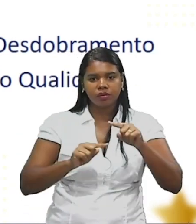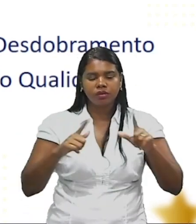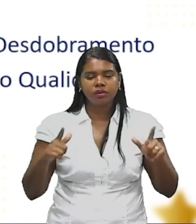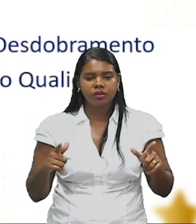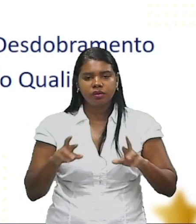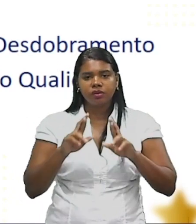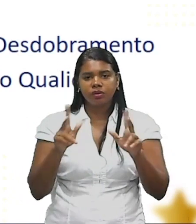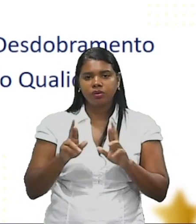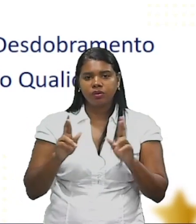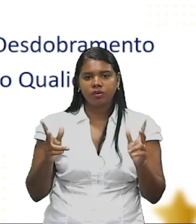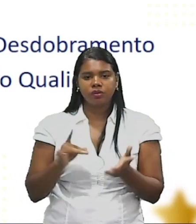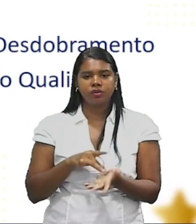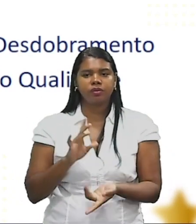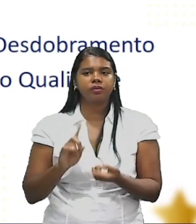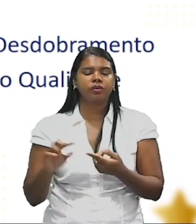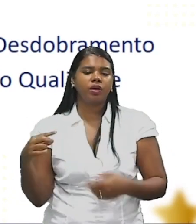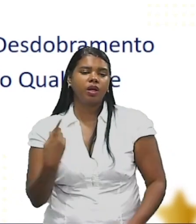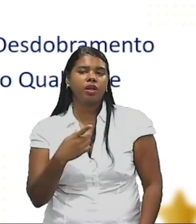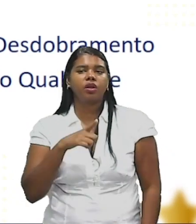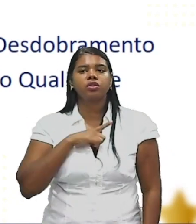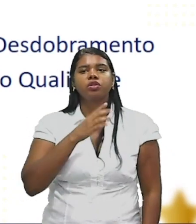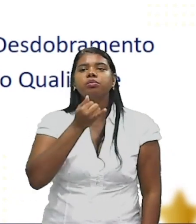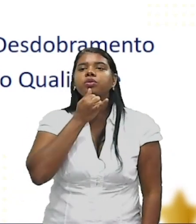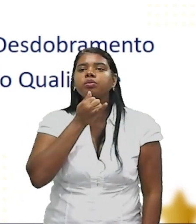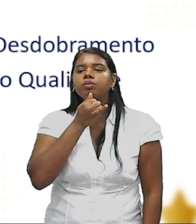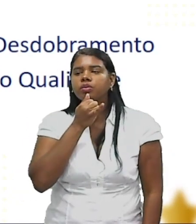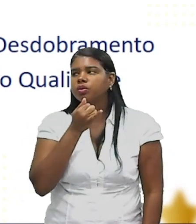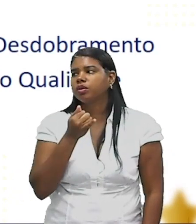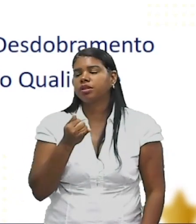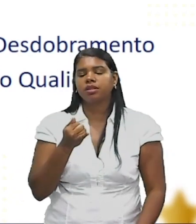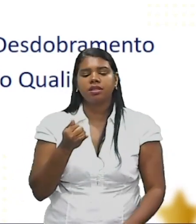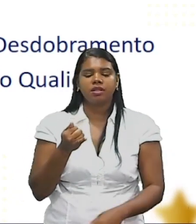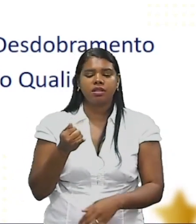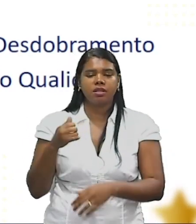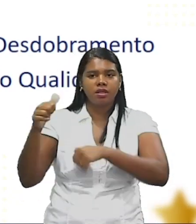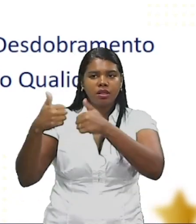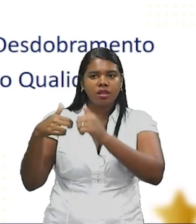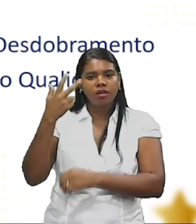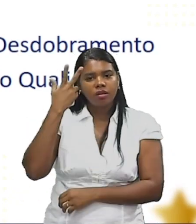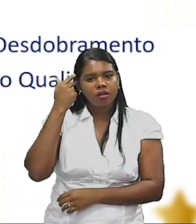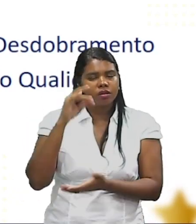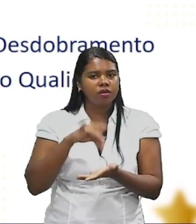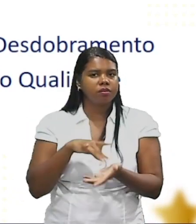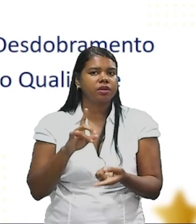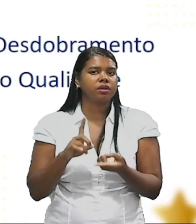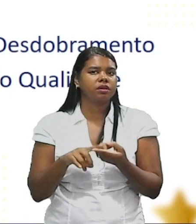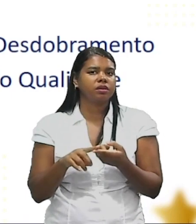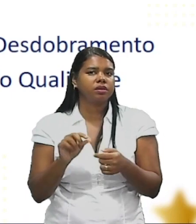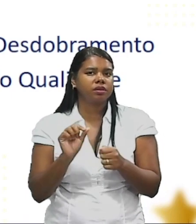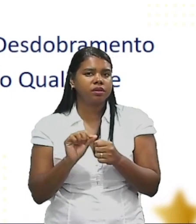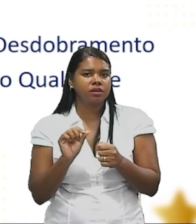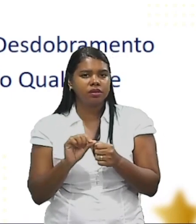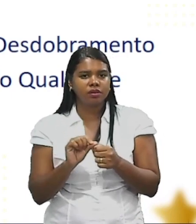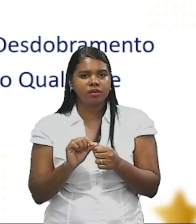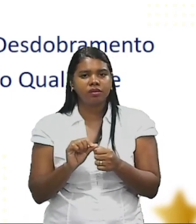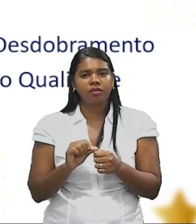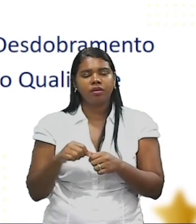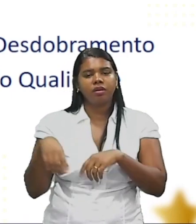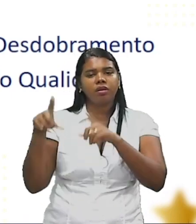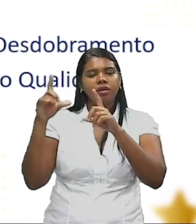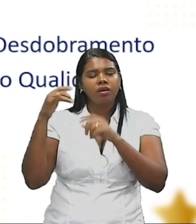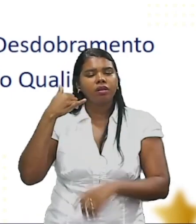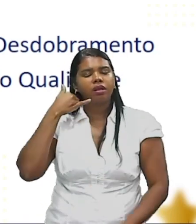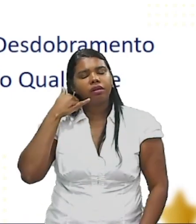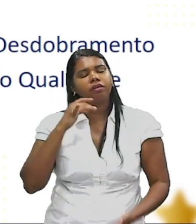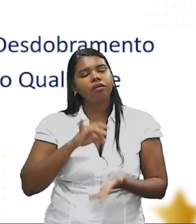com diferencial. Então, nós temos, por exemplo, a pesquisa de satisfação normal, que pode ser feita pelo Google Forms, pode ser feita por